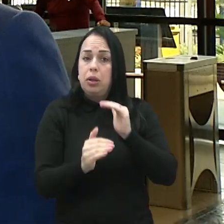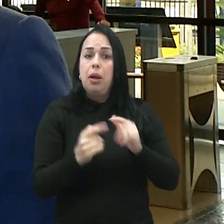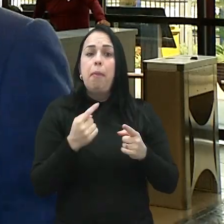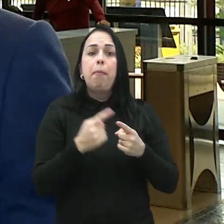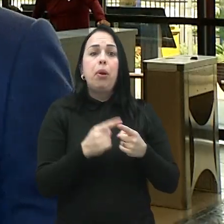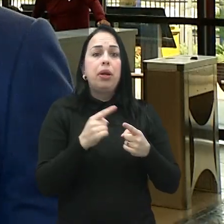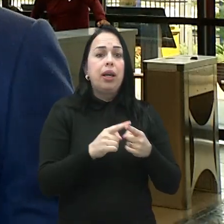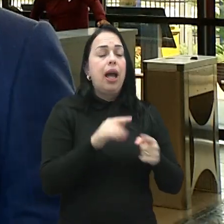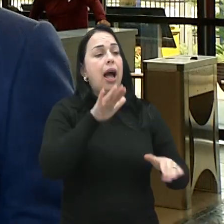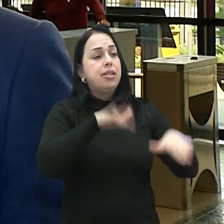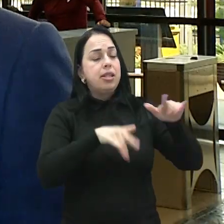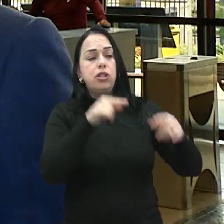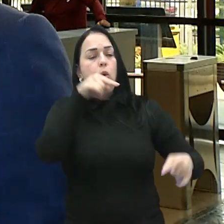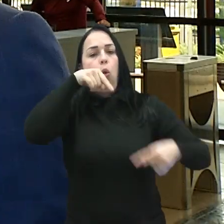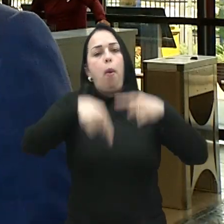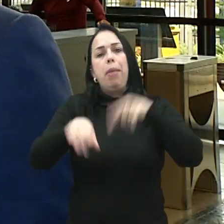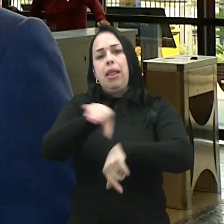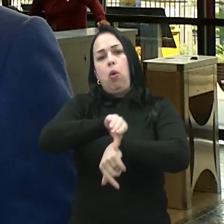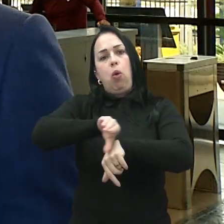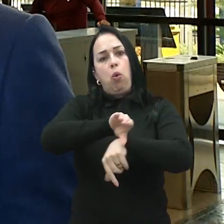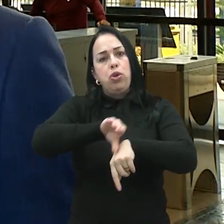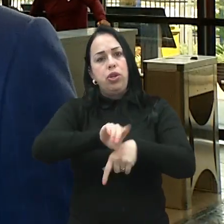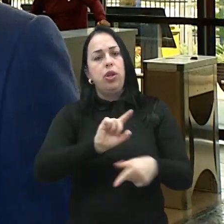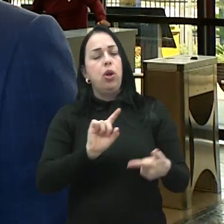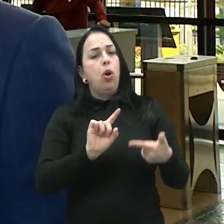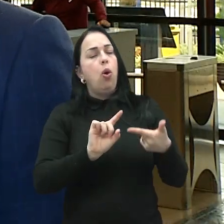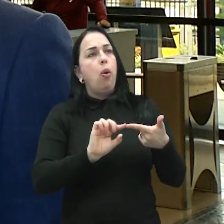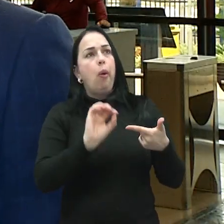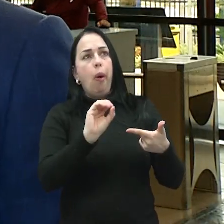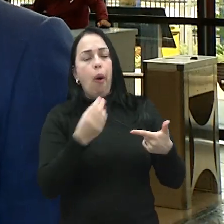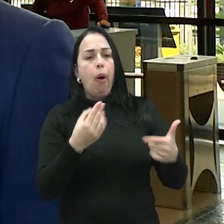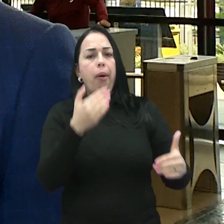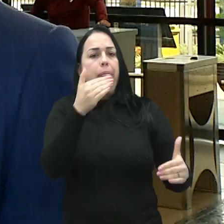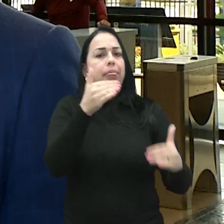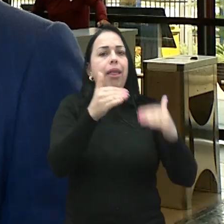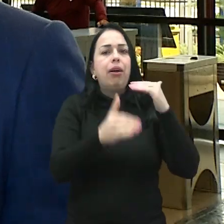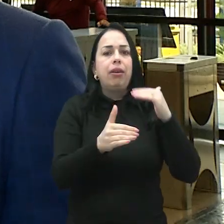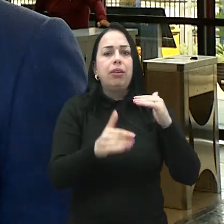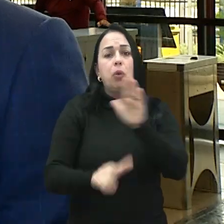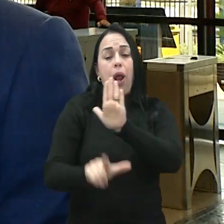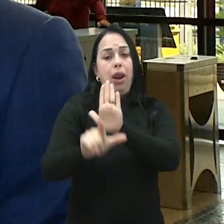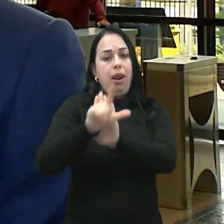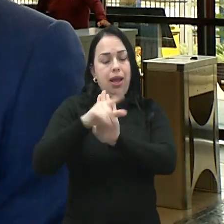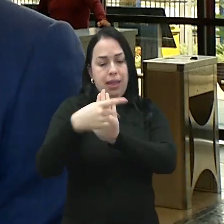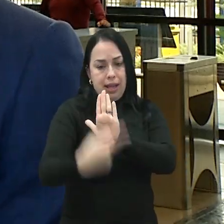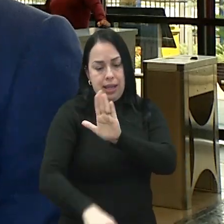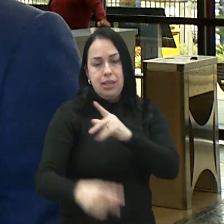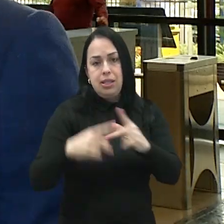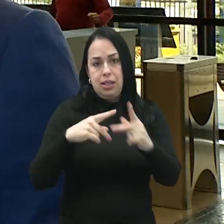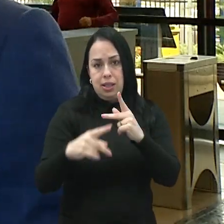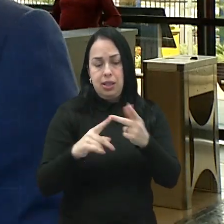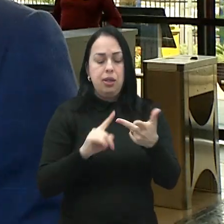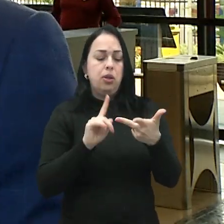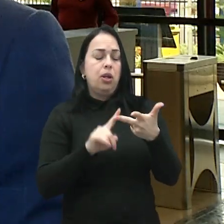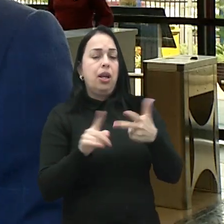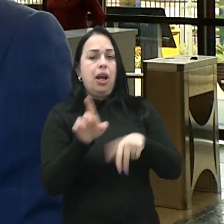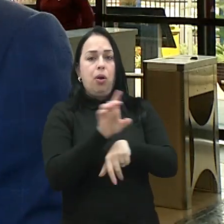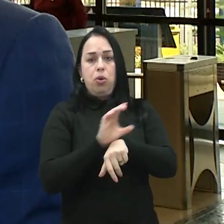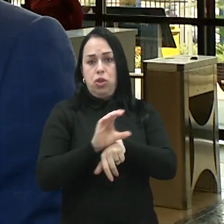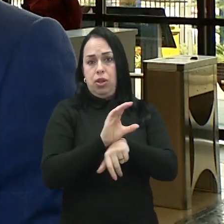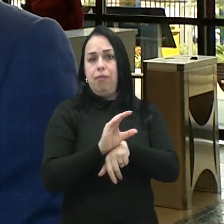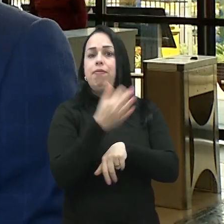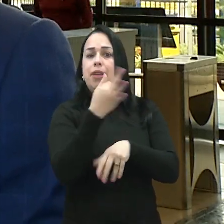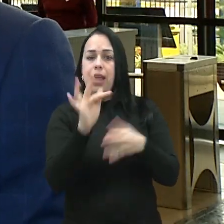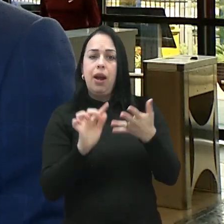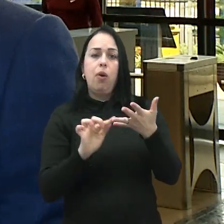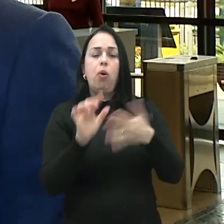vereador, seja porque esse projeto de lei é inconstitucional ou não está de acordo com os ditames da lei orgânica do município, a Constituição Estadual ou a